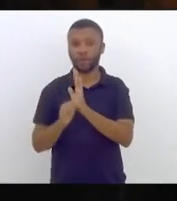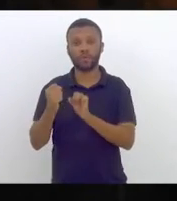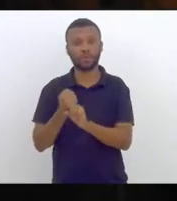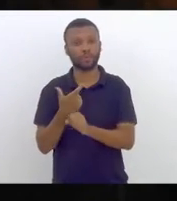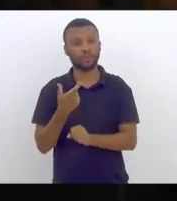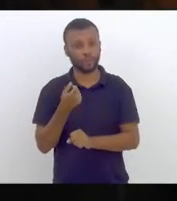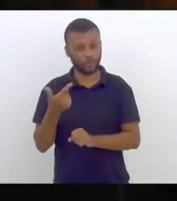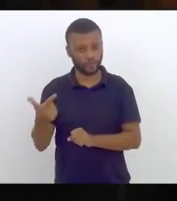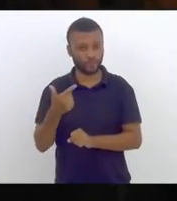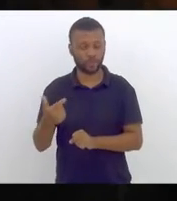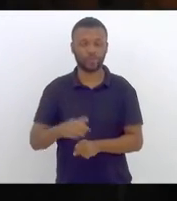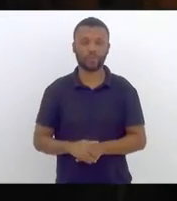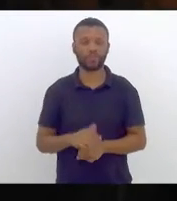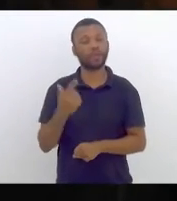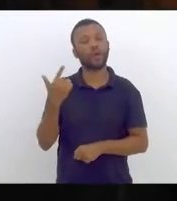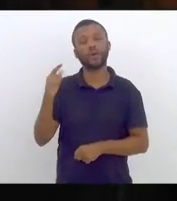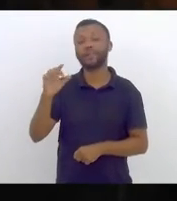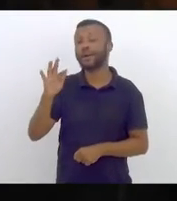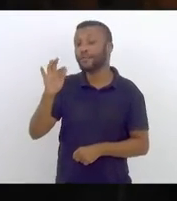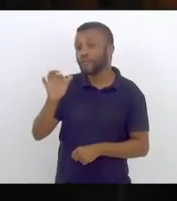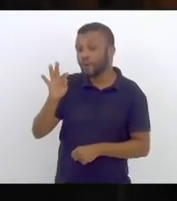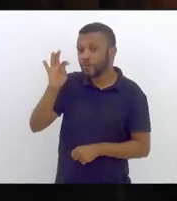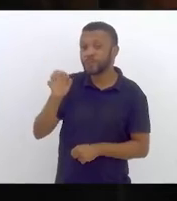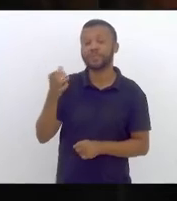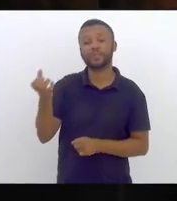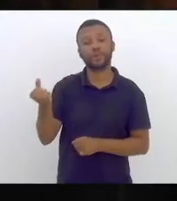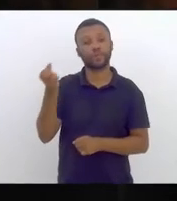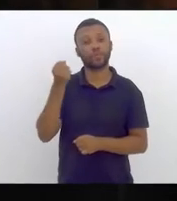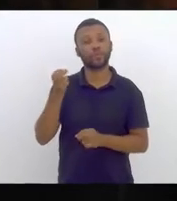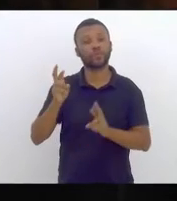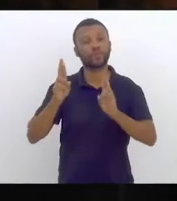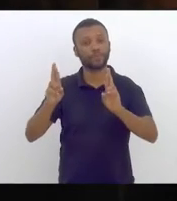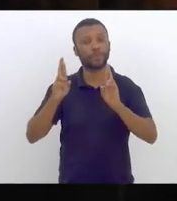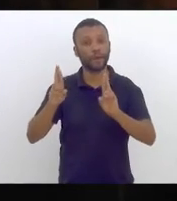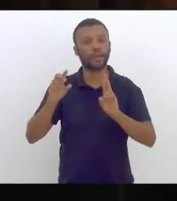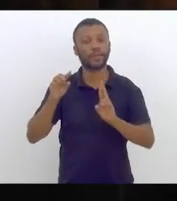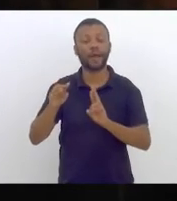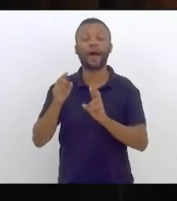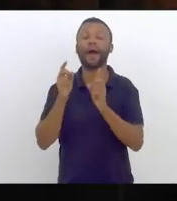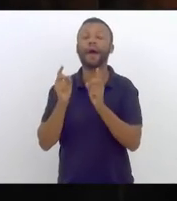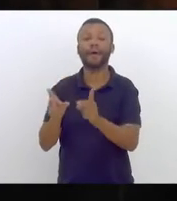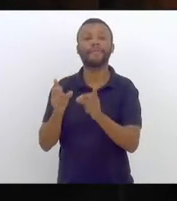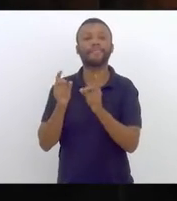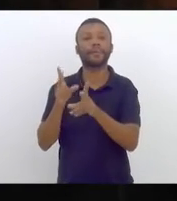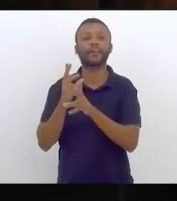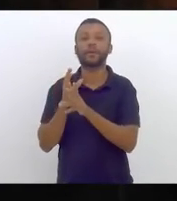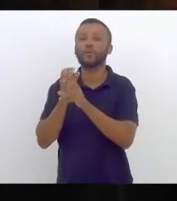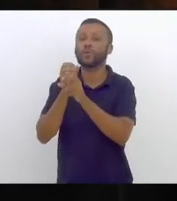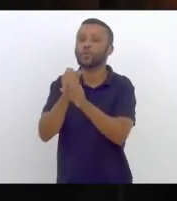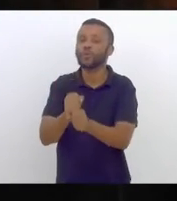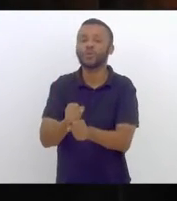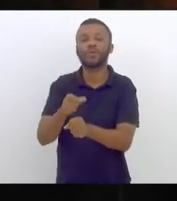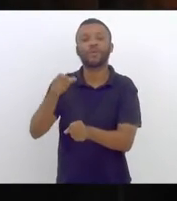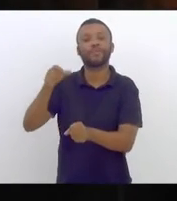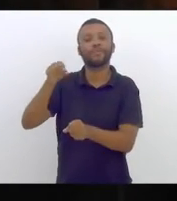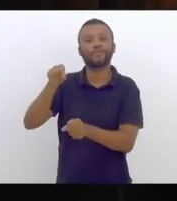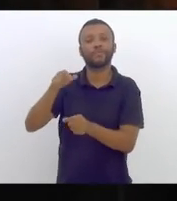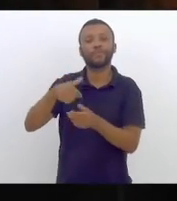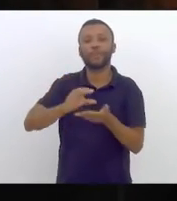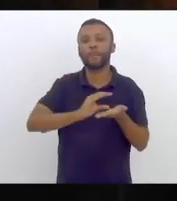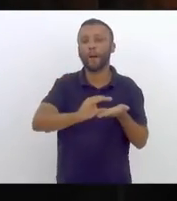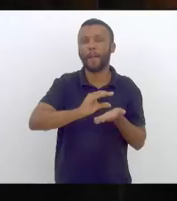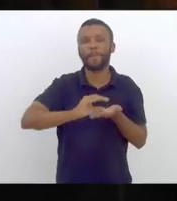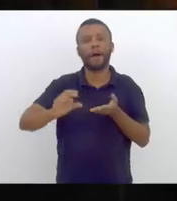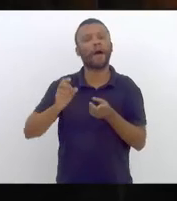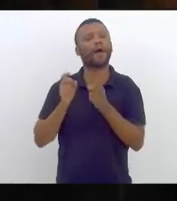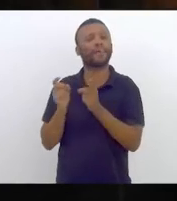fonte de recurso esperada para 2023 é a venda da folha de pagamentos. O governo prevê arrecadar com essa